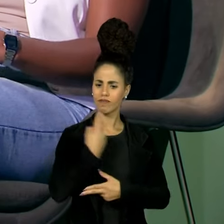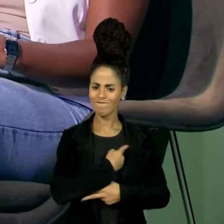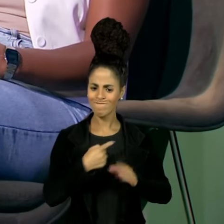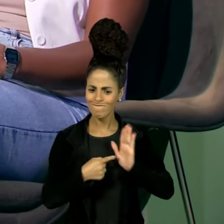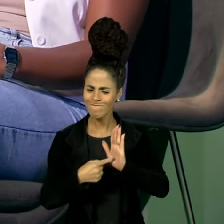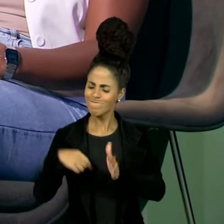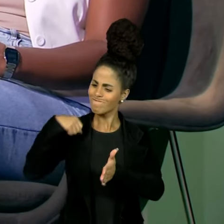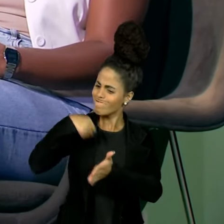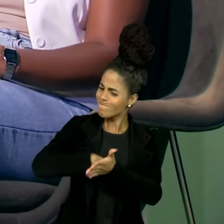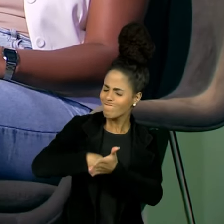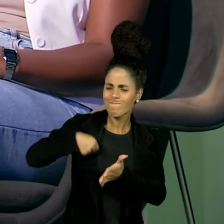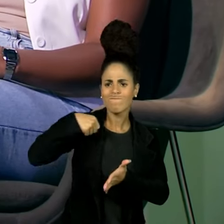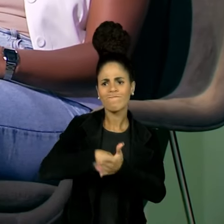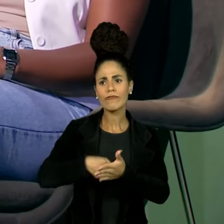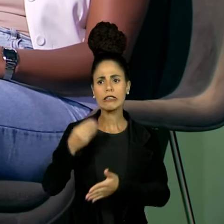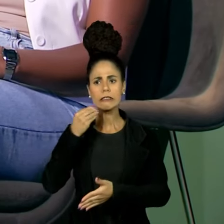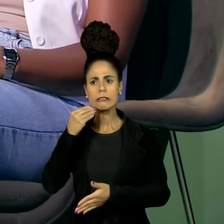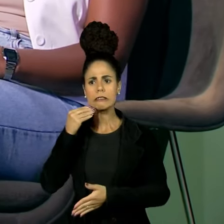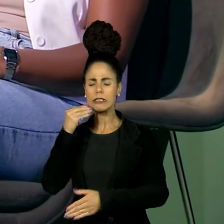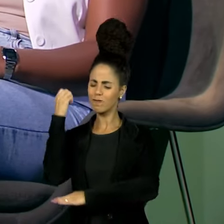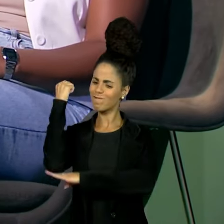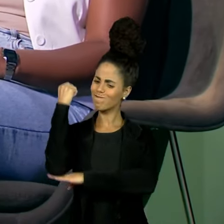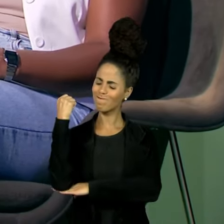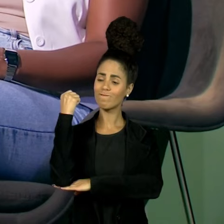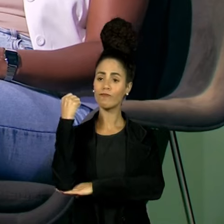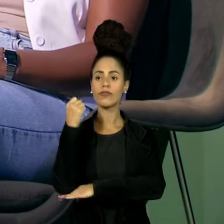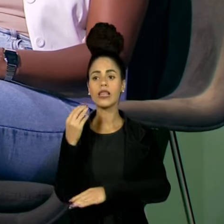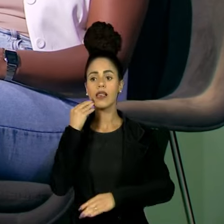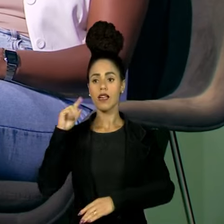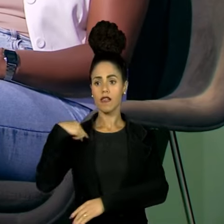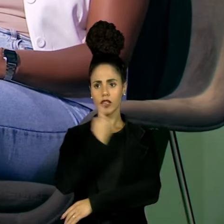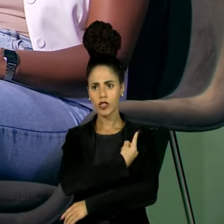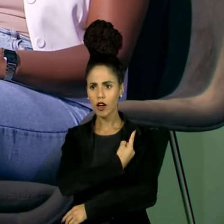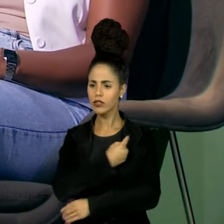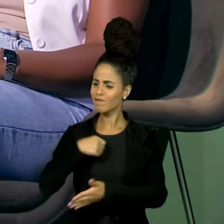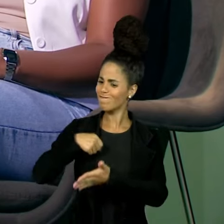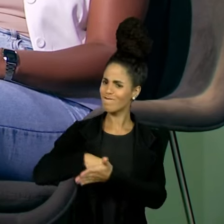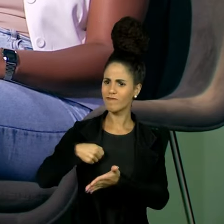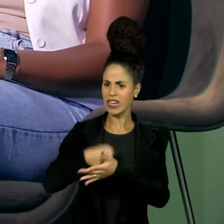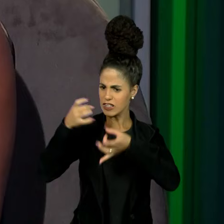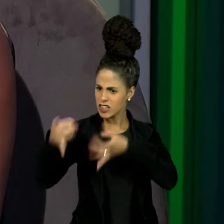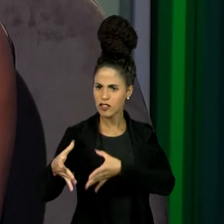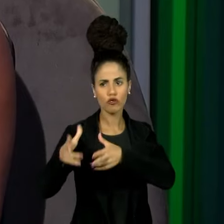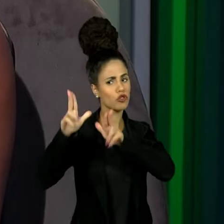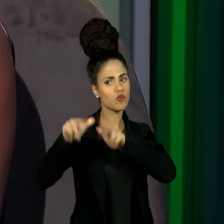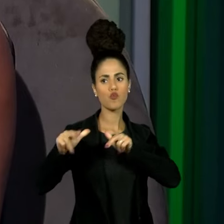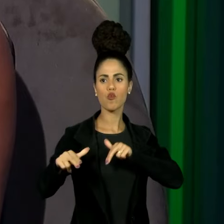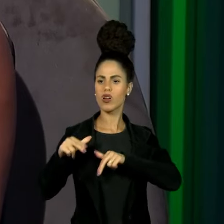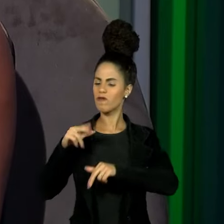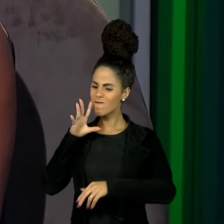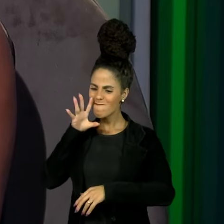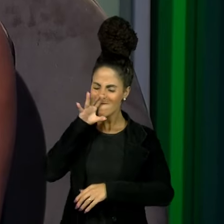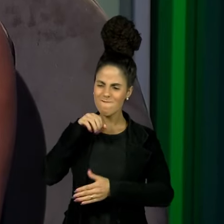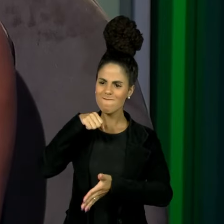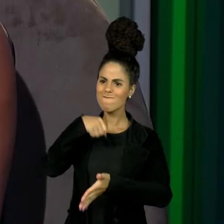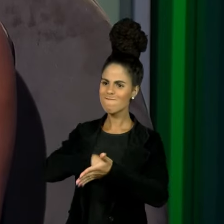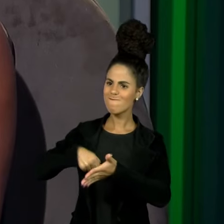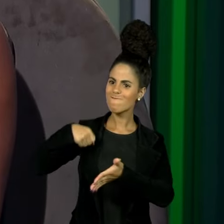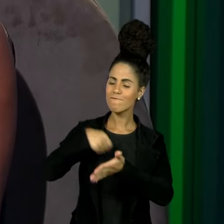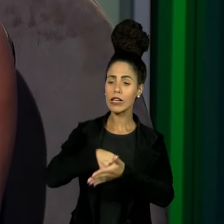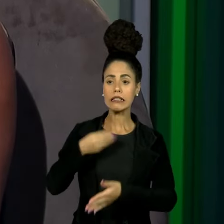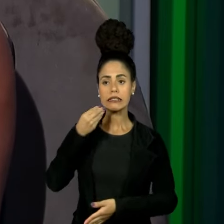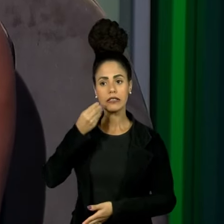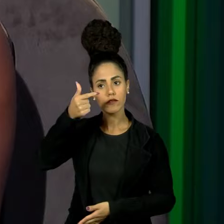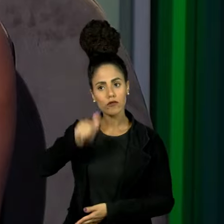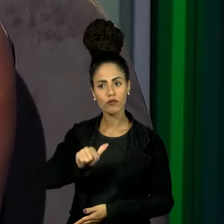prova a nossa resiliência e que faz com que a gente persista e queira chegar ali no final para mostrar o nosso valor e, de fato,